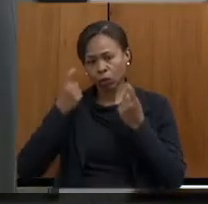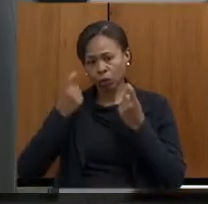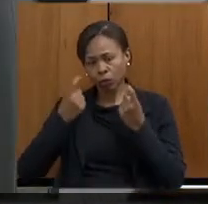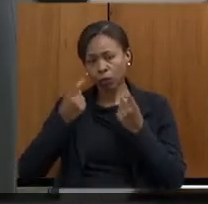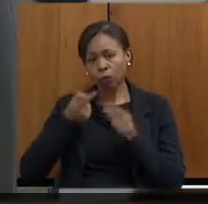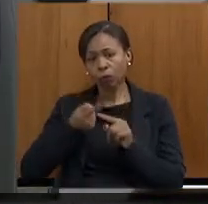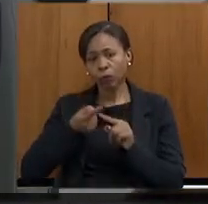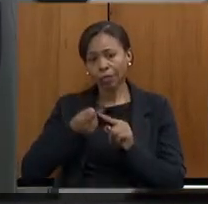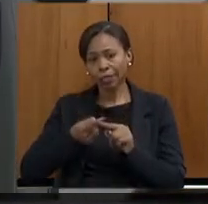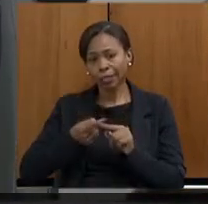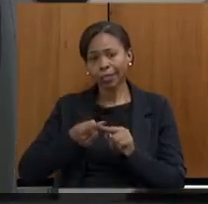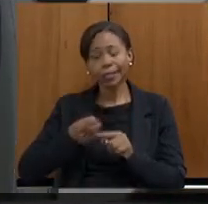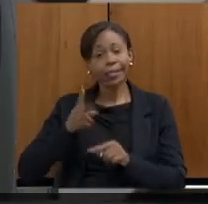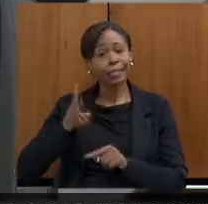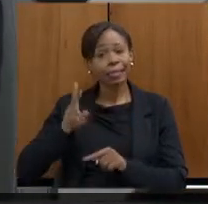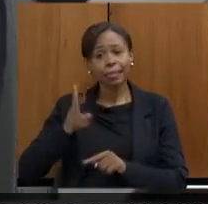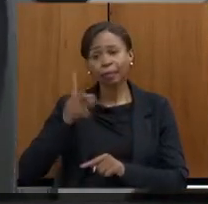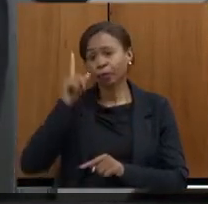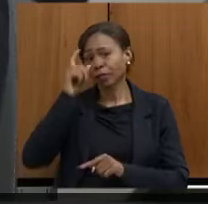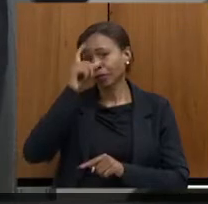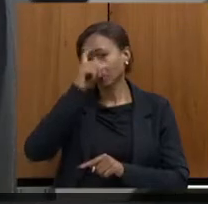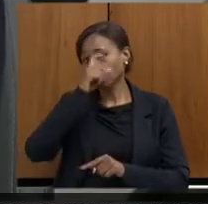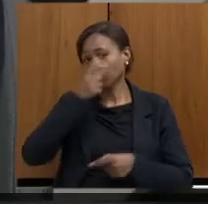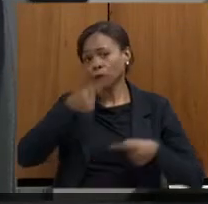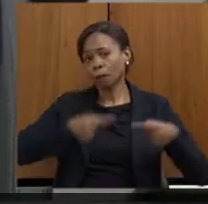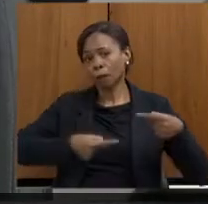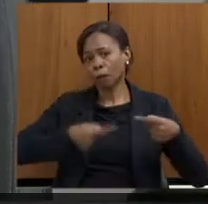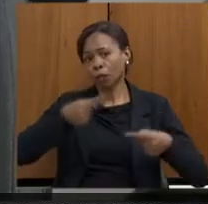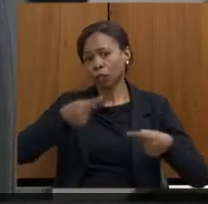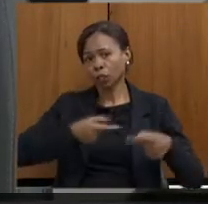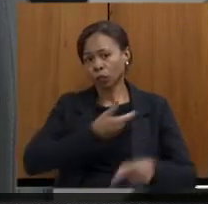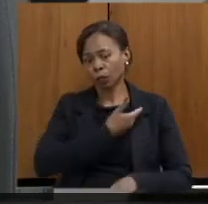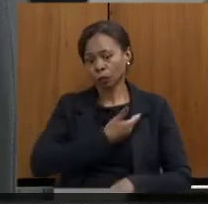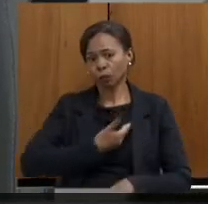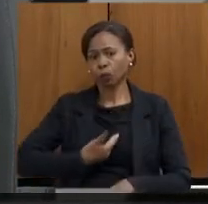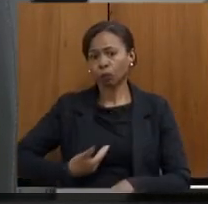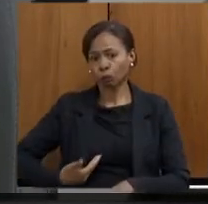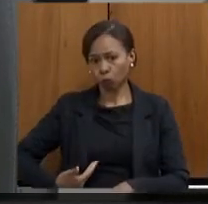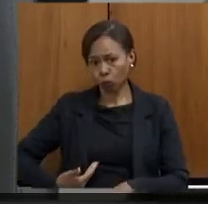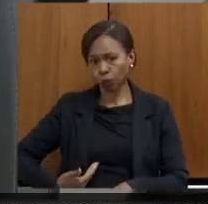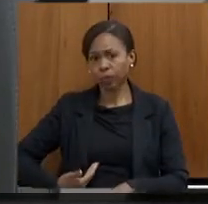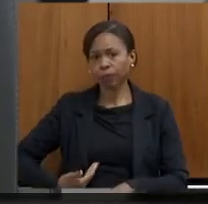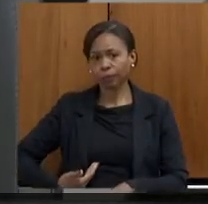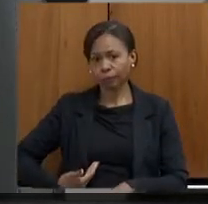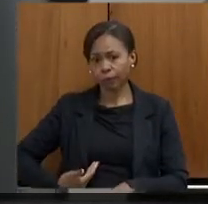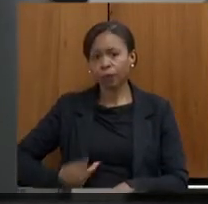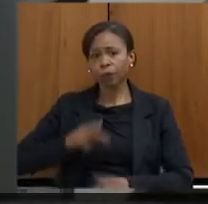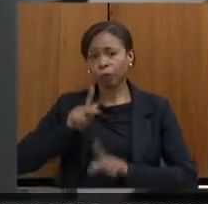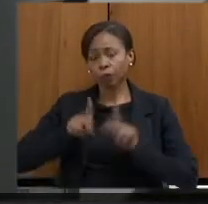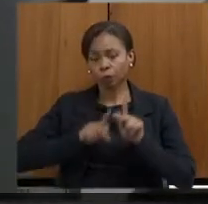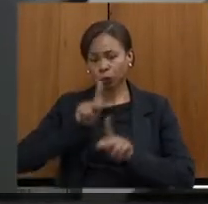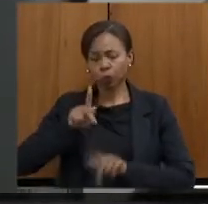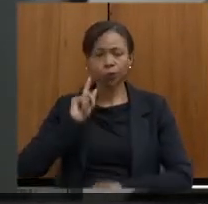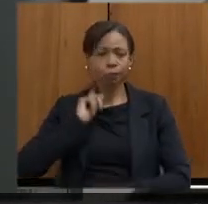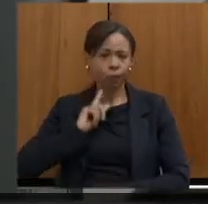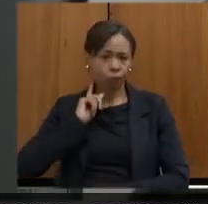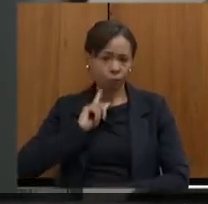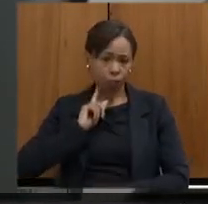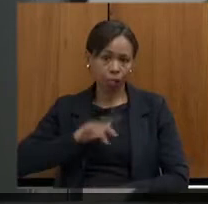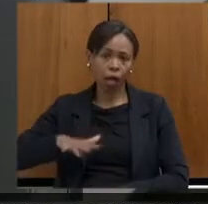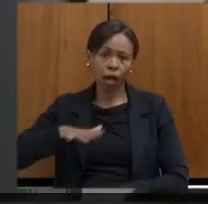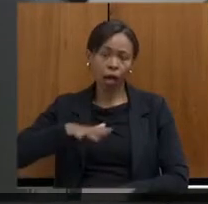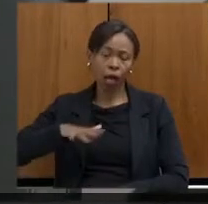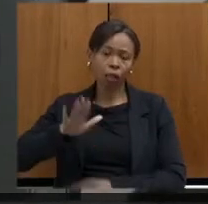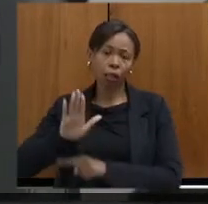garantir a política pública na ponta para as nossas mineiras e os mineiros, na parte da assistência